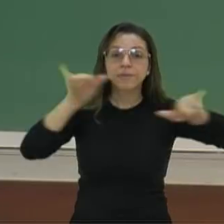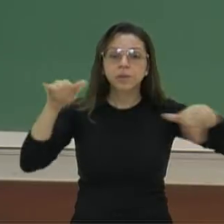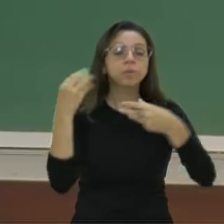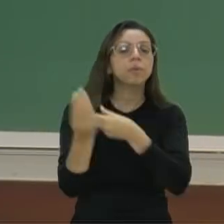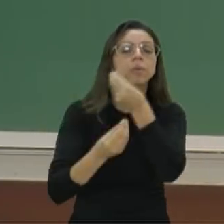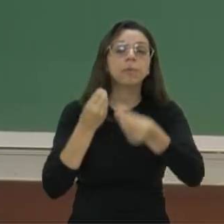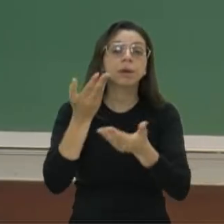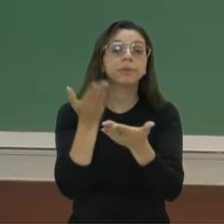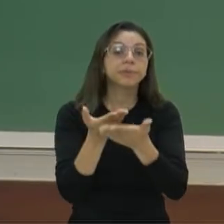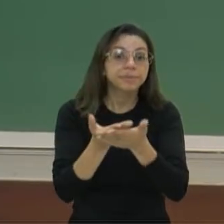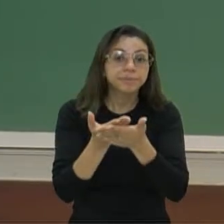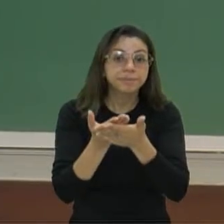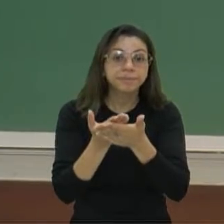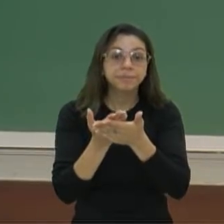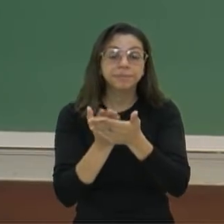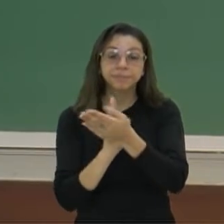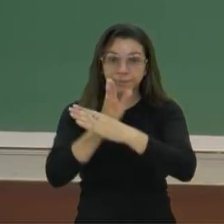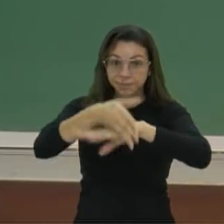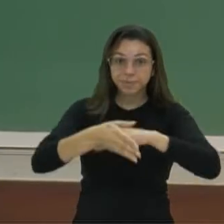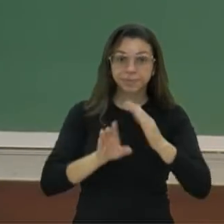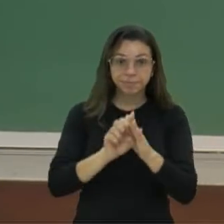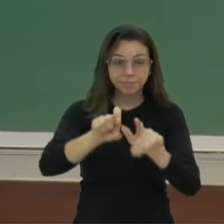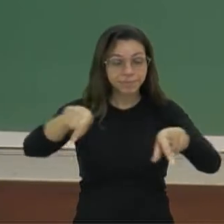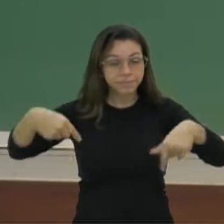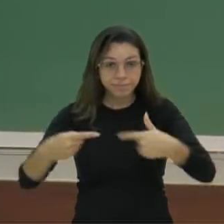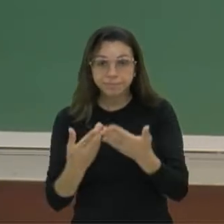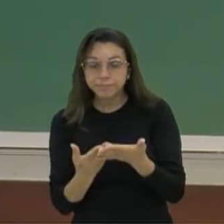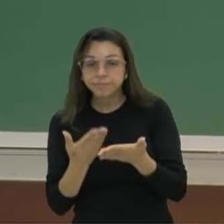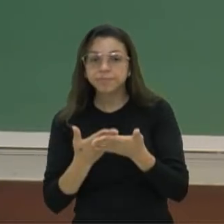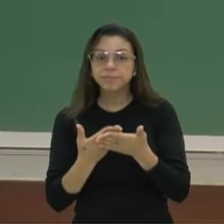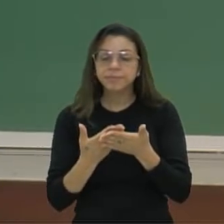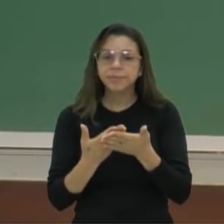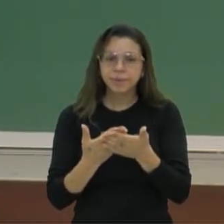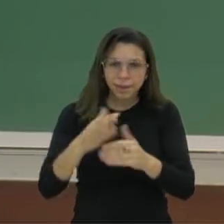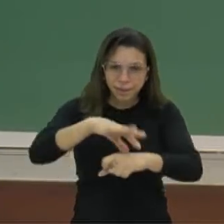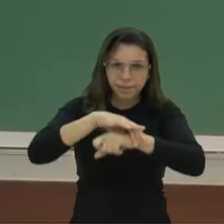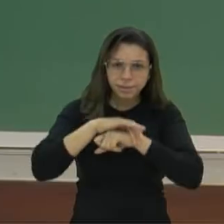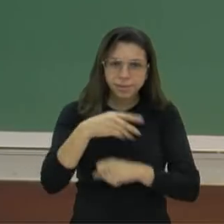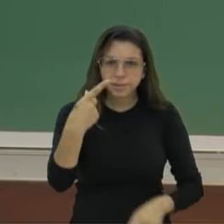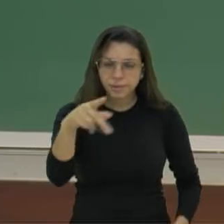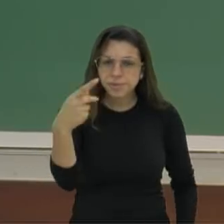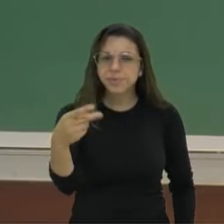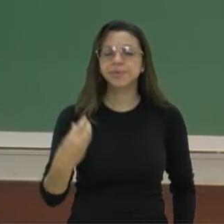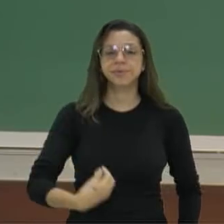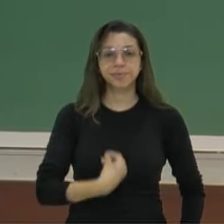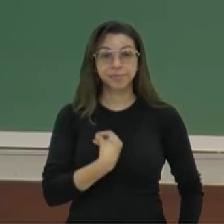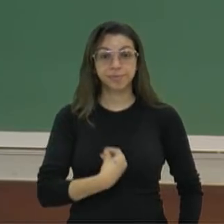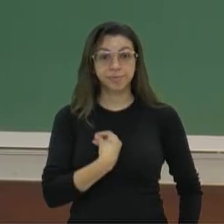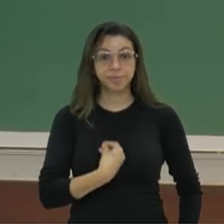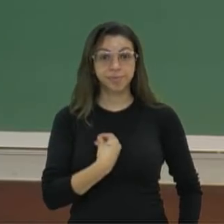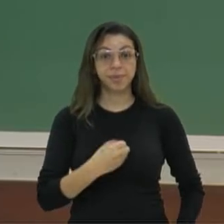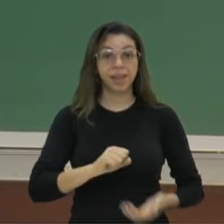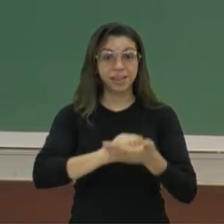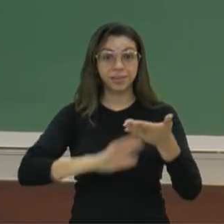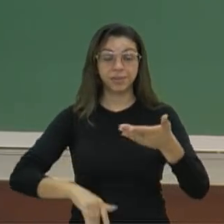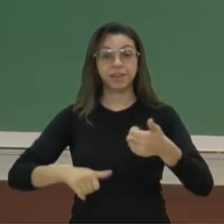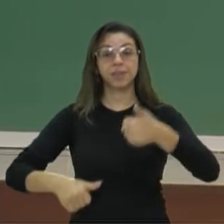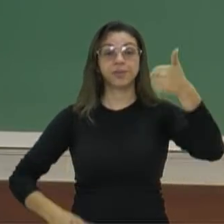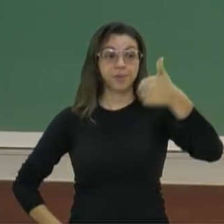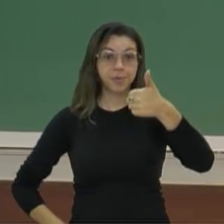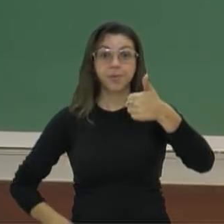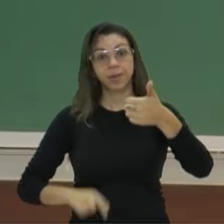estudos? Está acessando o Classroom? Está registrando sua frequência na atividade número 1, que é obrigatória?